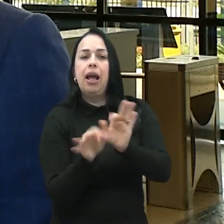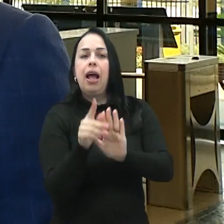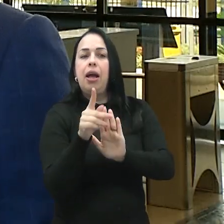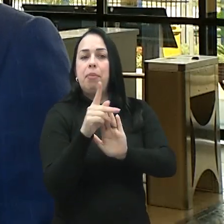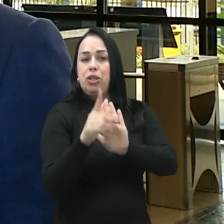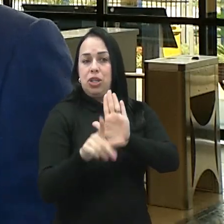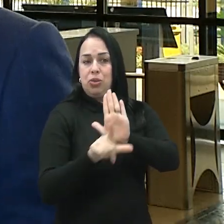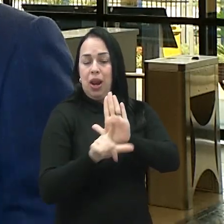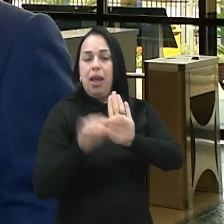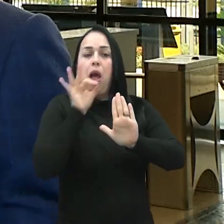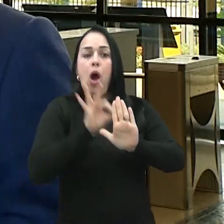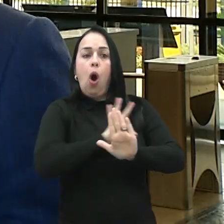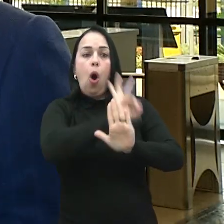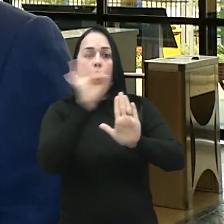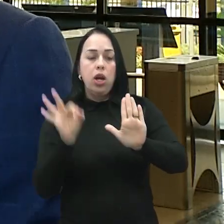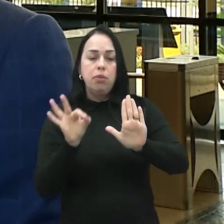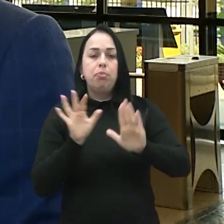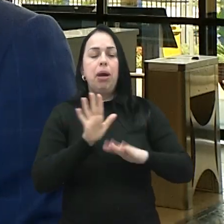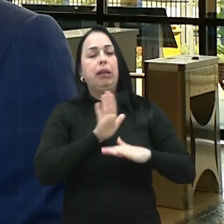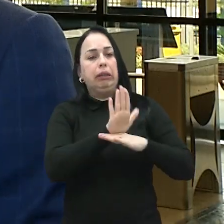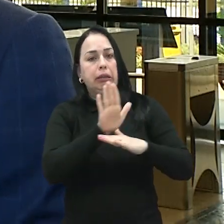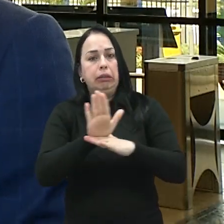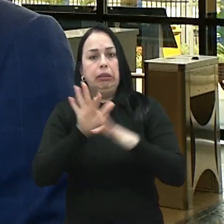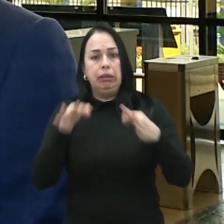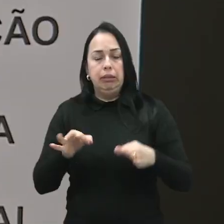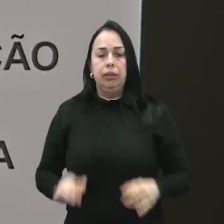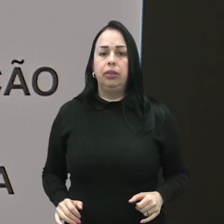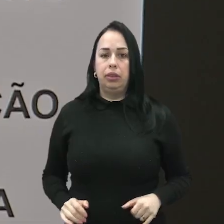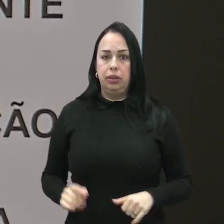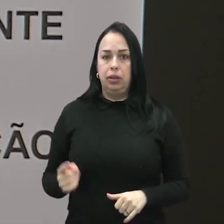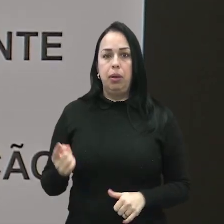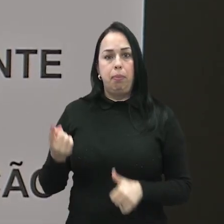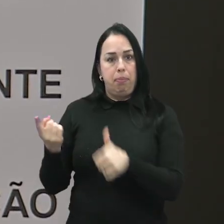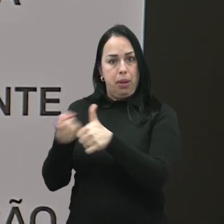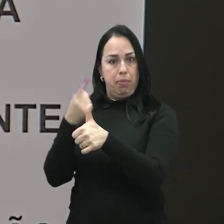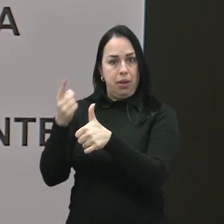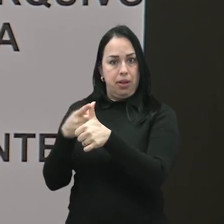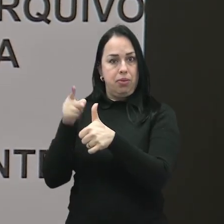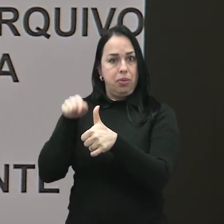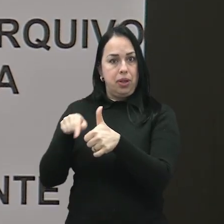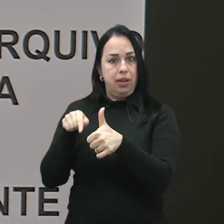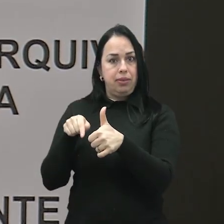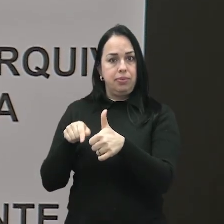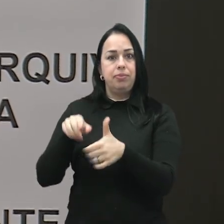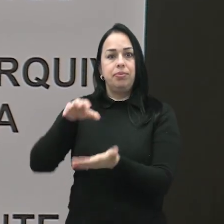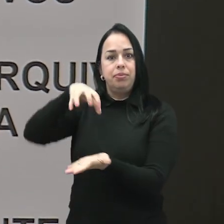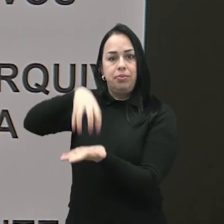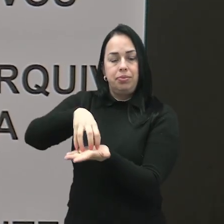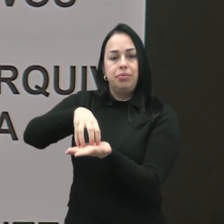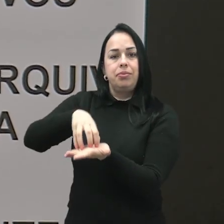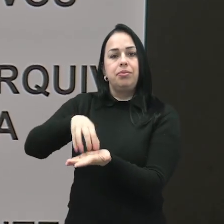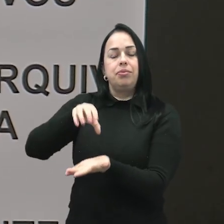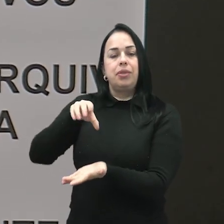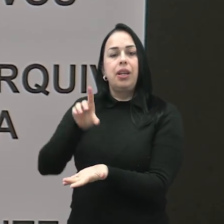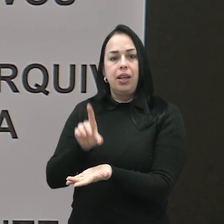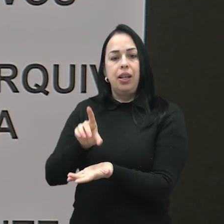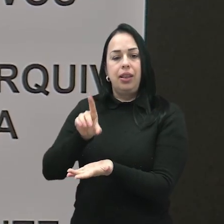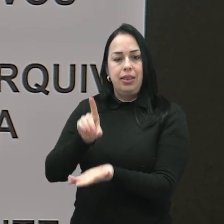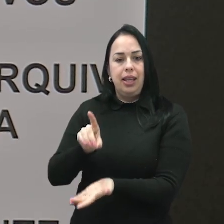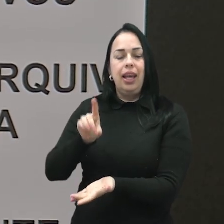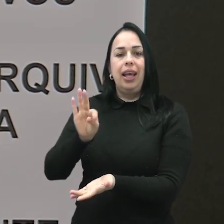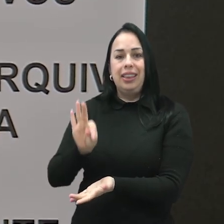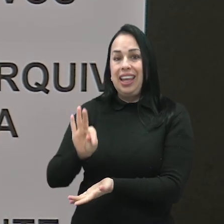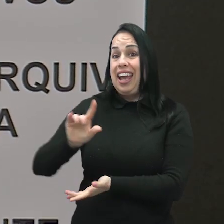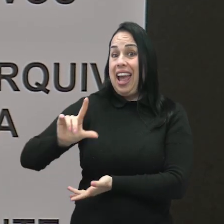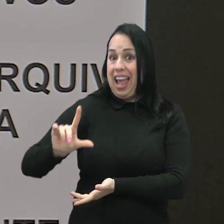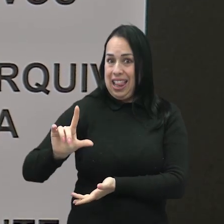para que ela posteriormente possa surtir todos os seus efeitos de forma válida. O primeiro filtro é a Divisão